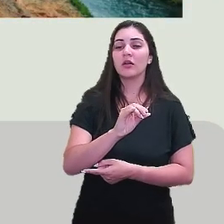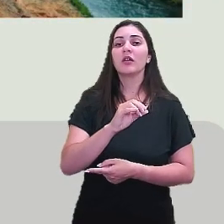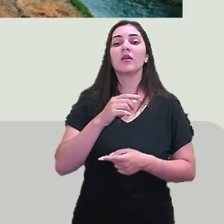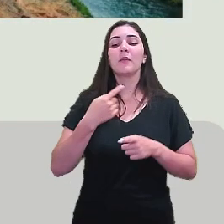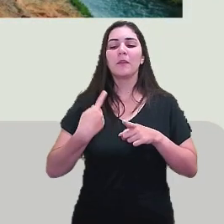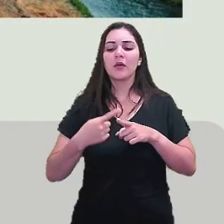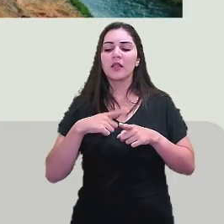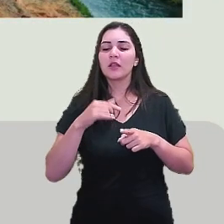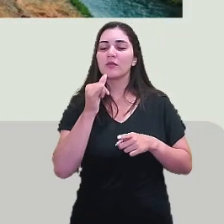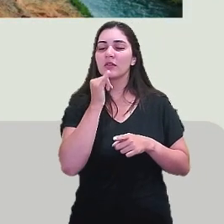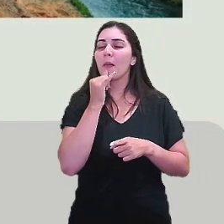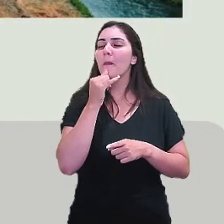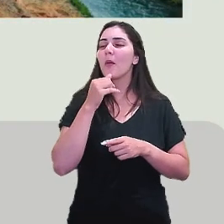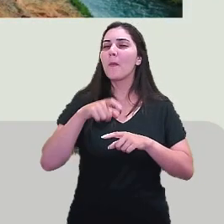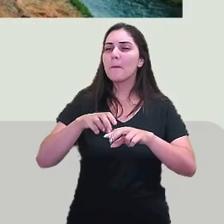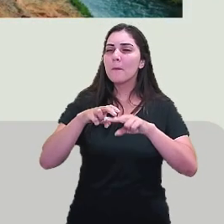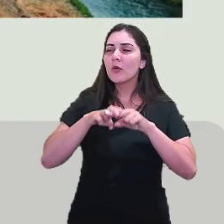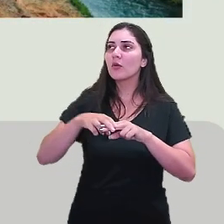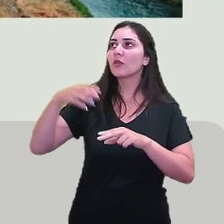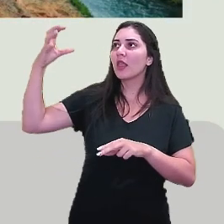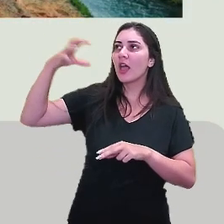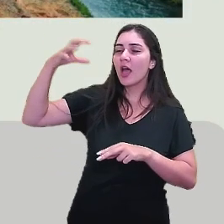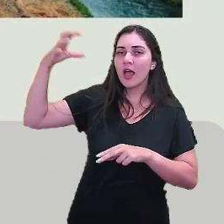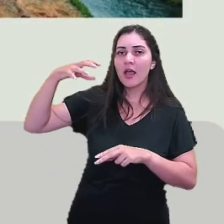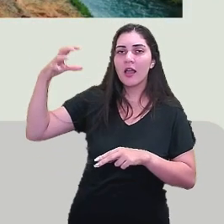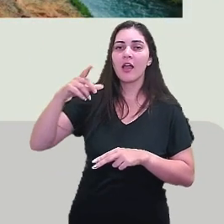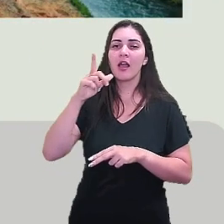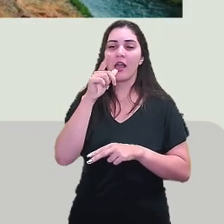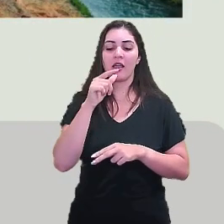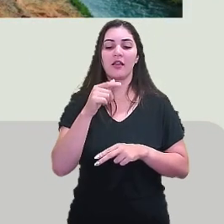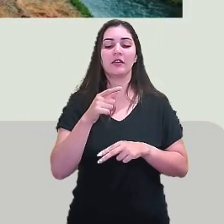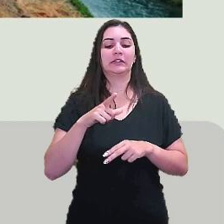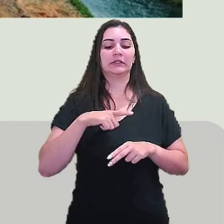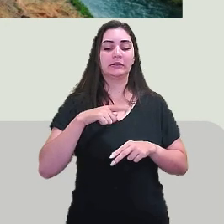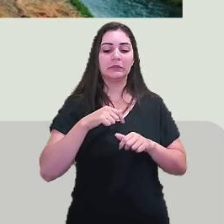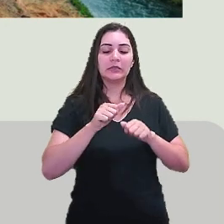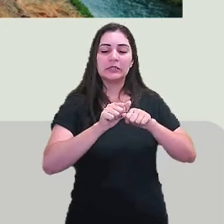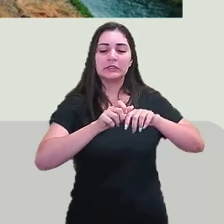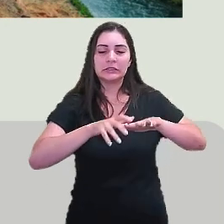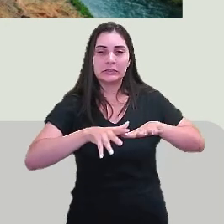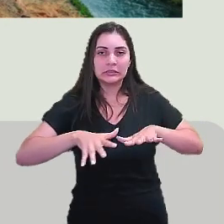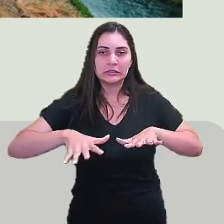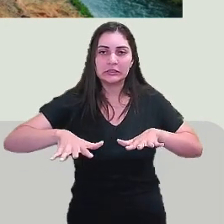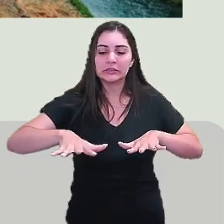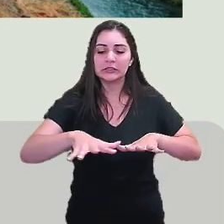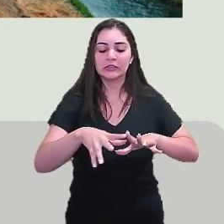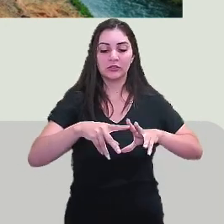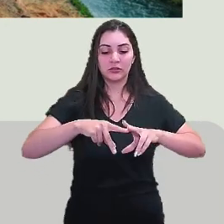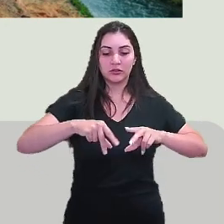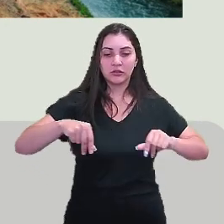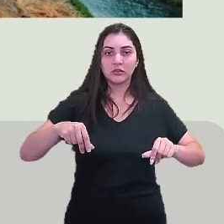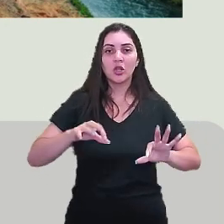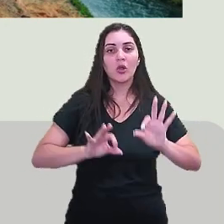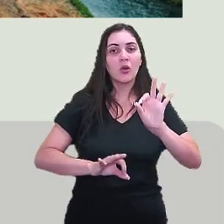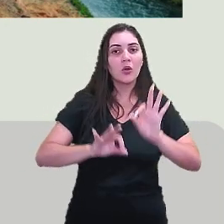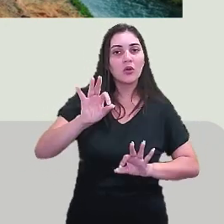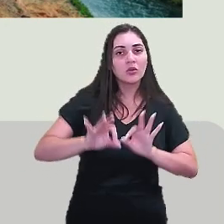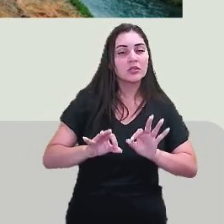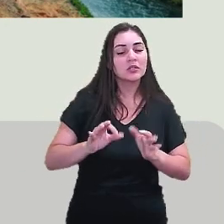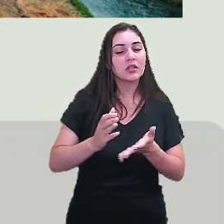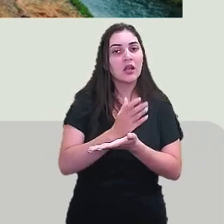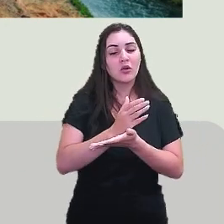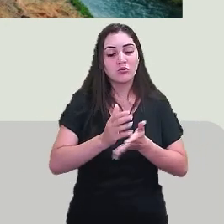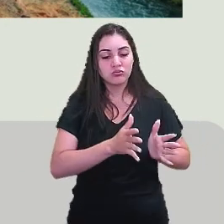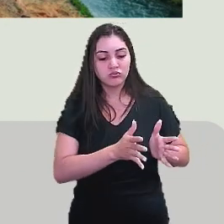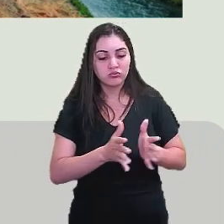de lixiviação. Lavagem da camada da superfície, ou seja, dos solos. Forma também alguns